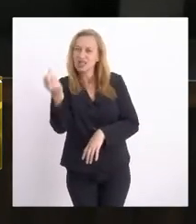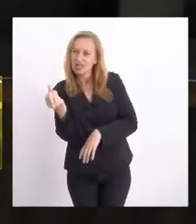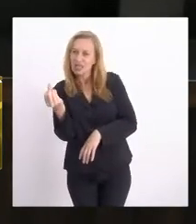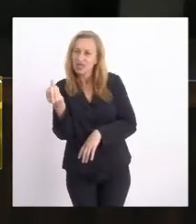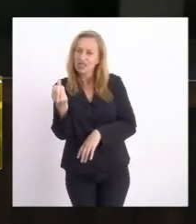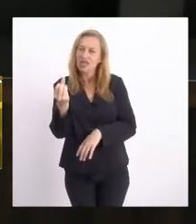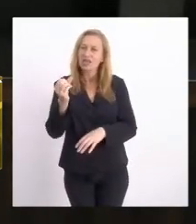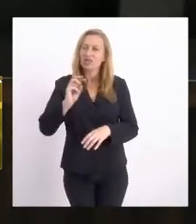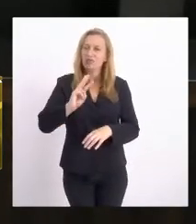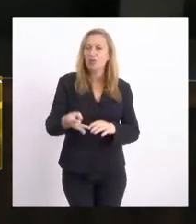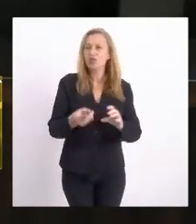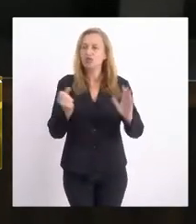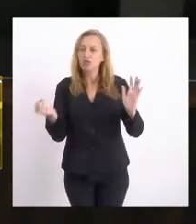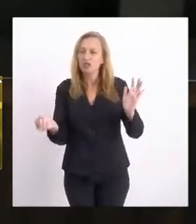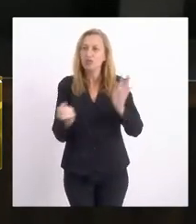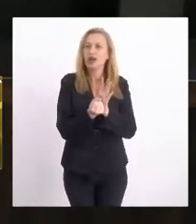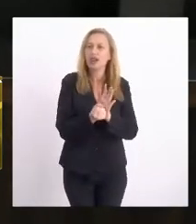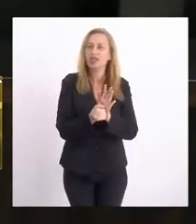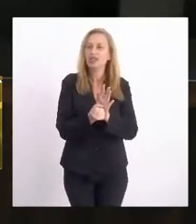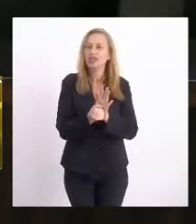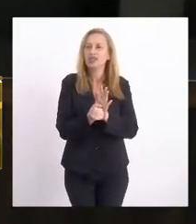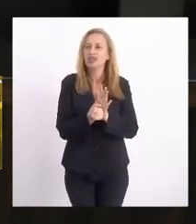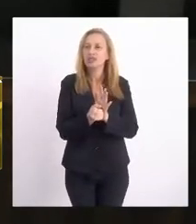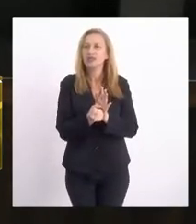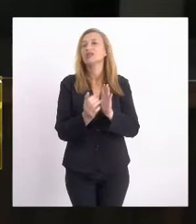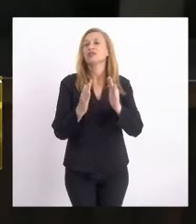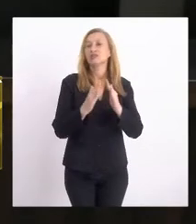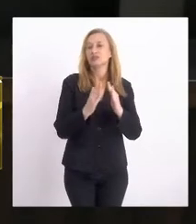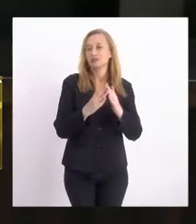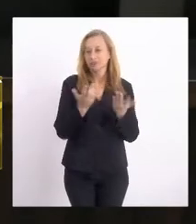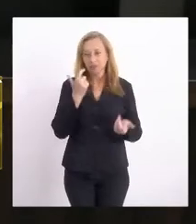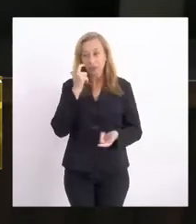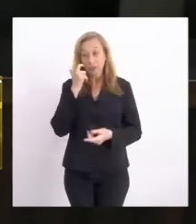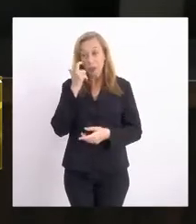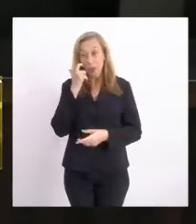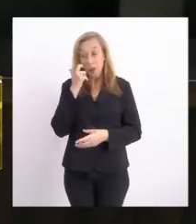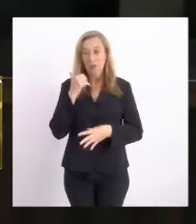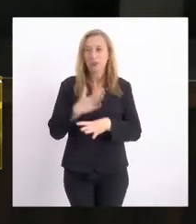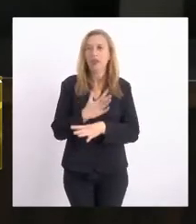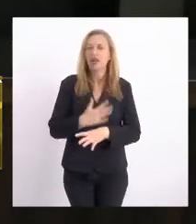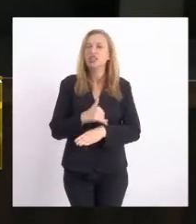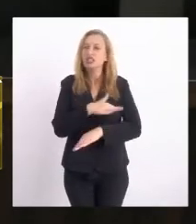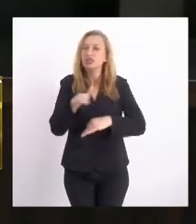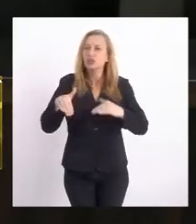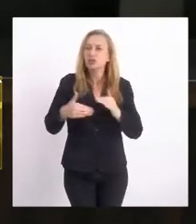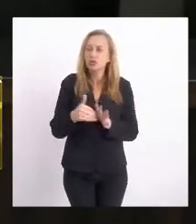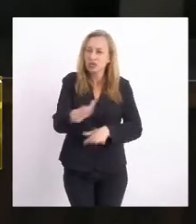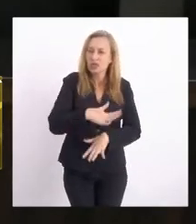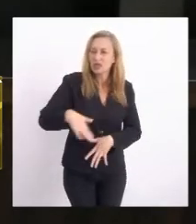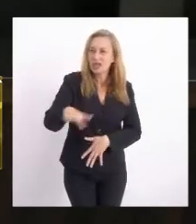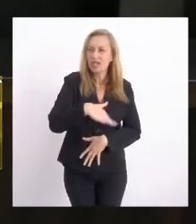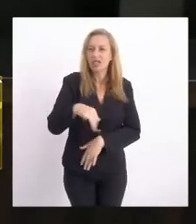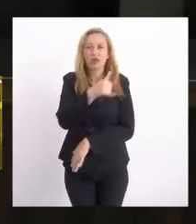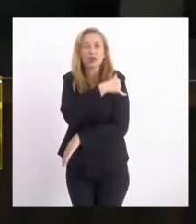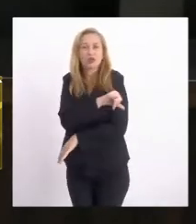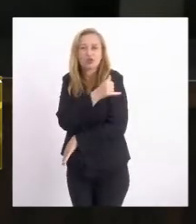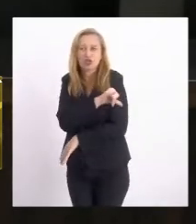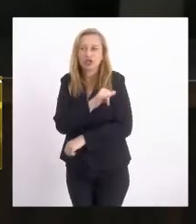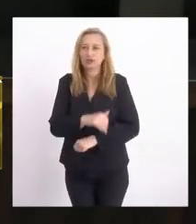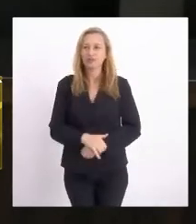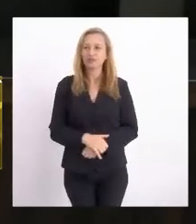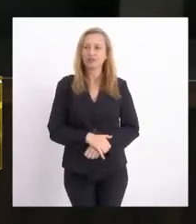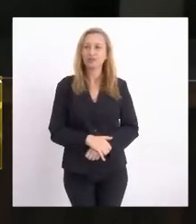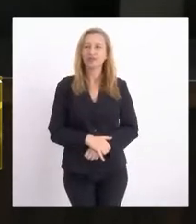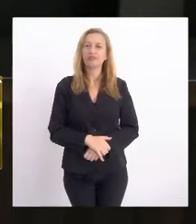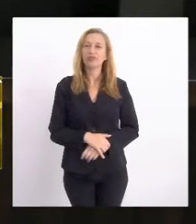de impactos em mobiliários urbanos em todas essas ferramentas o Rio de Janeiro